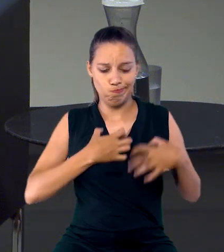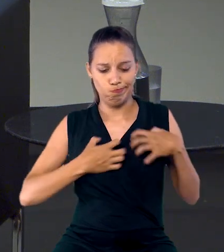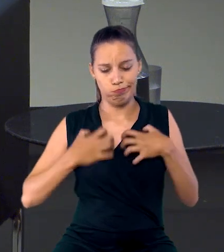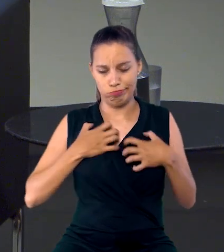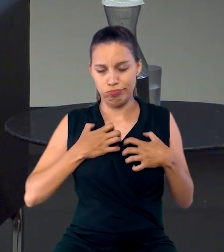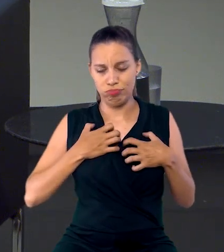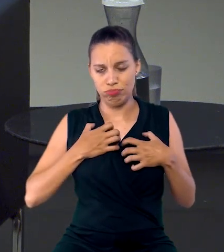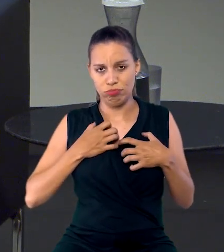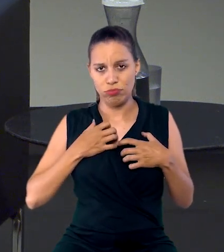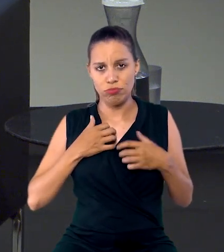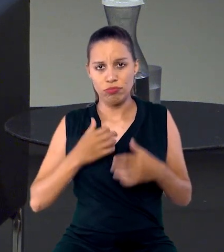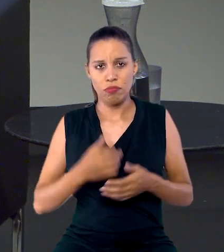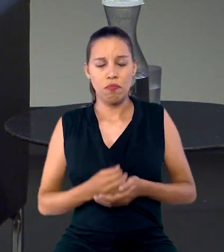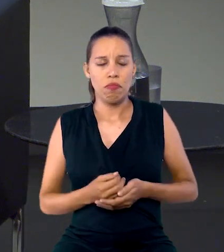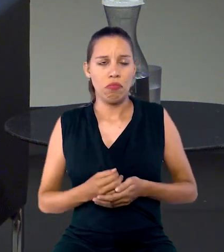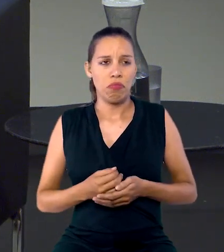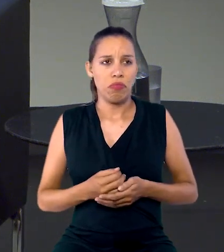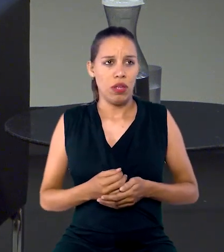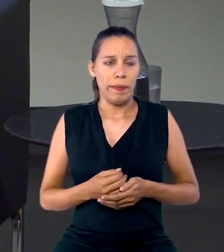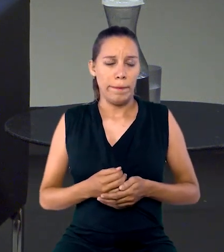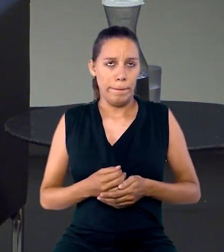fascina é